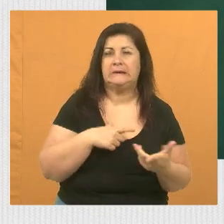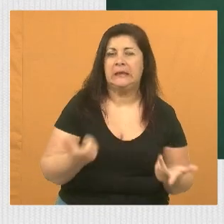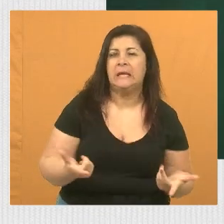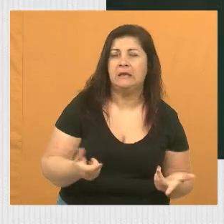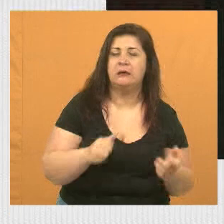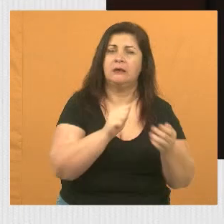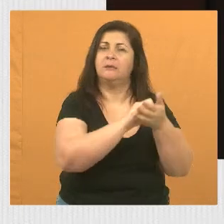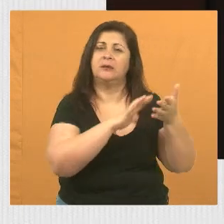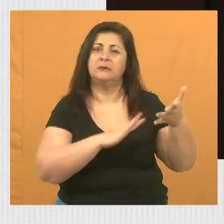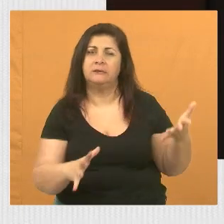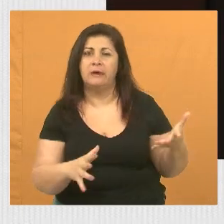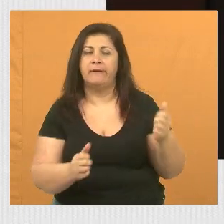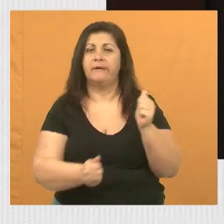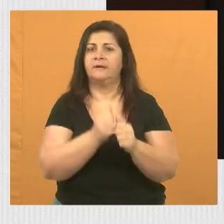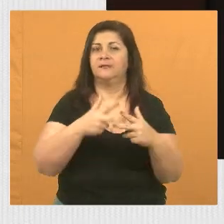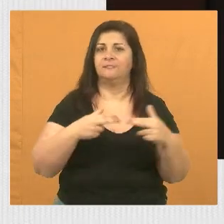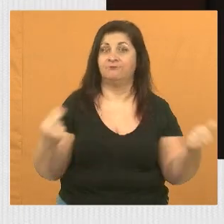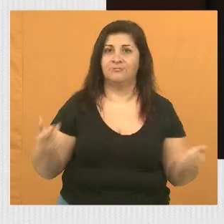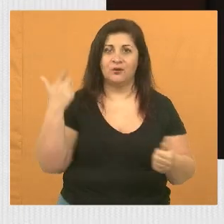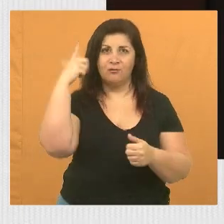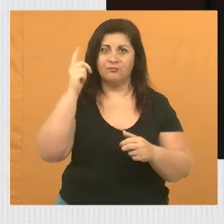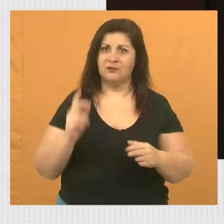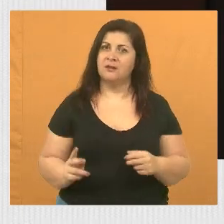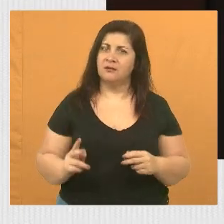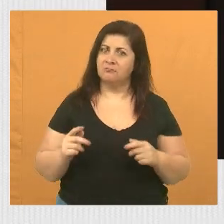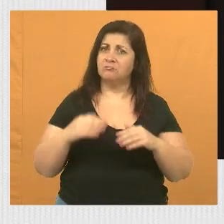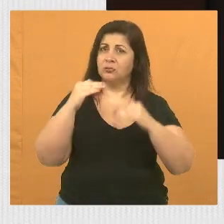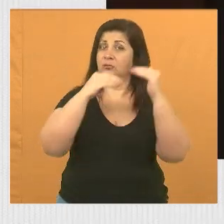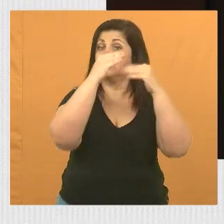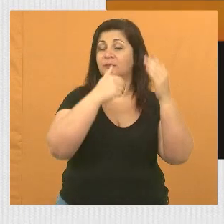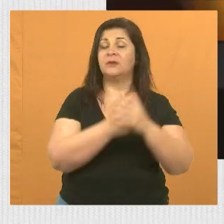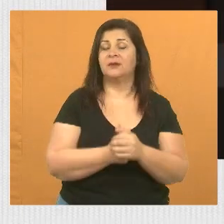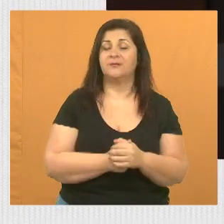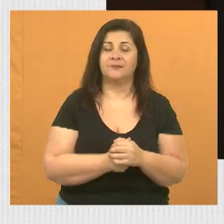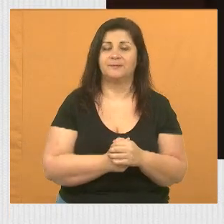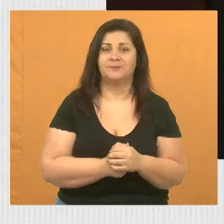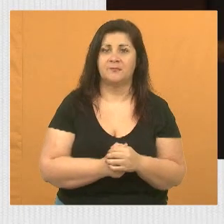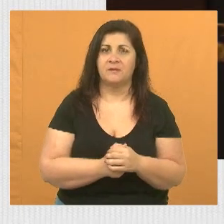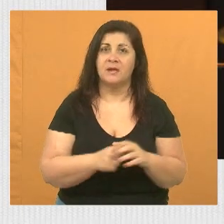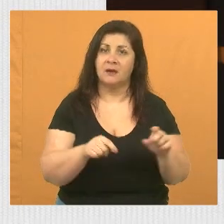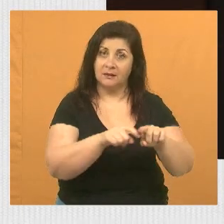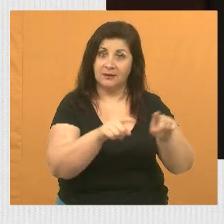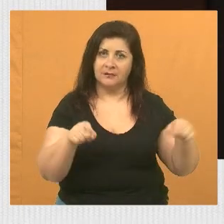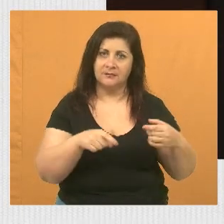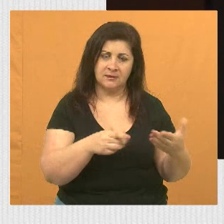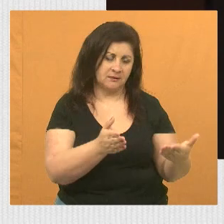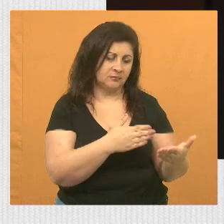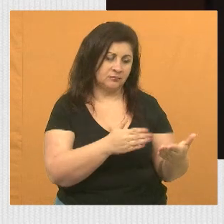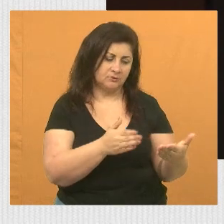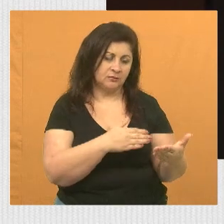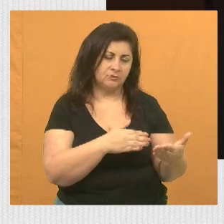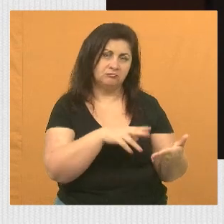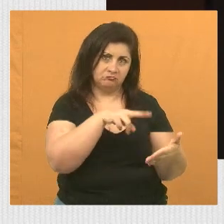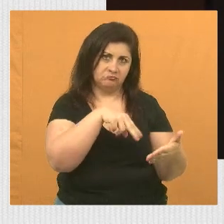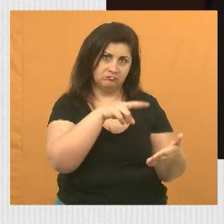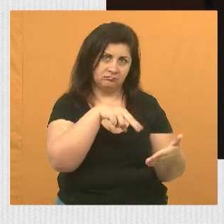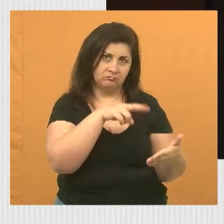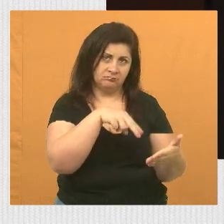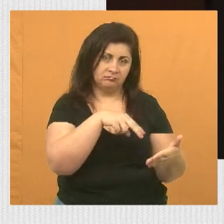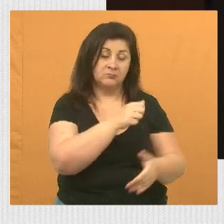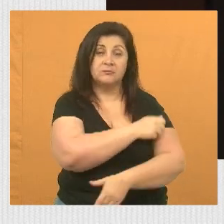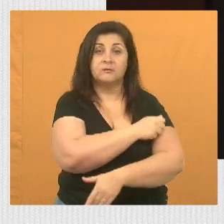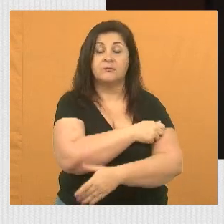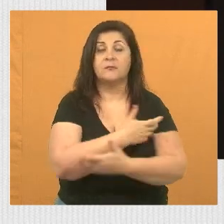e esporte, a gente está conseguindo vencer esses obstáculos. Esse projeto Sala de Leitura, ele é assim, uma coisa que os